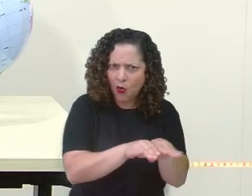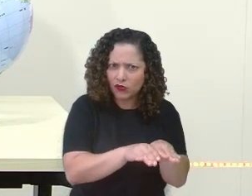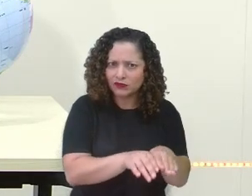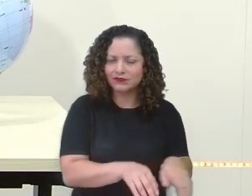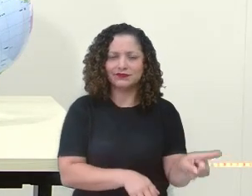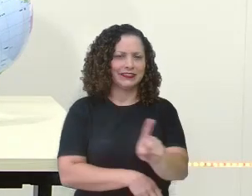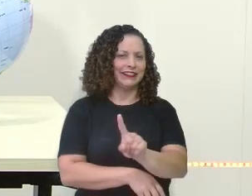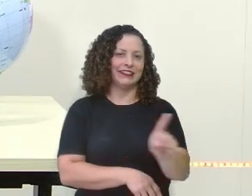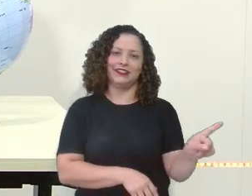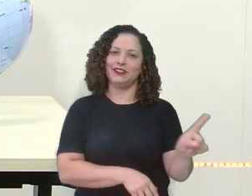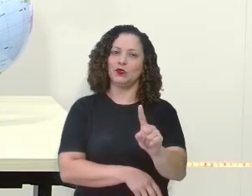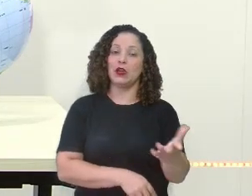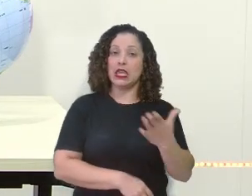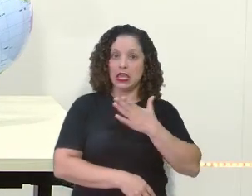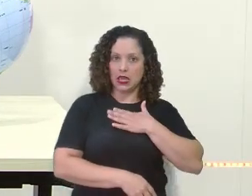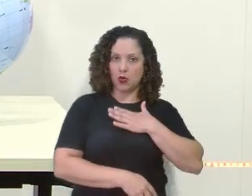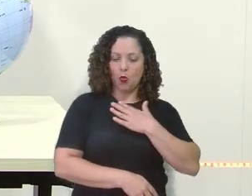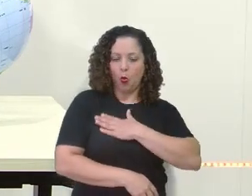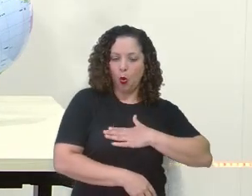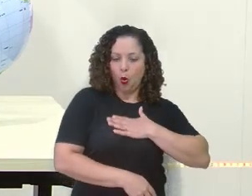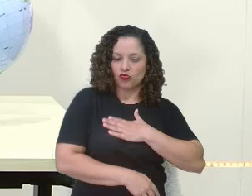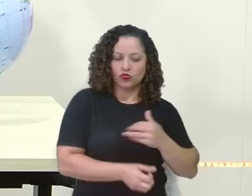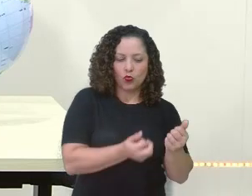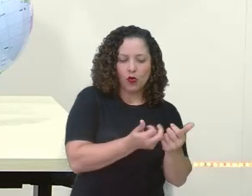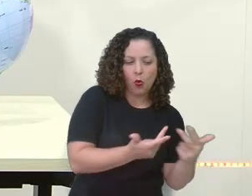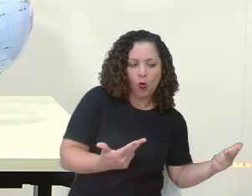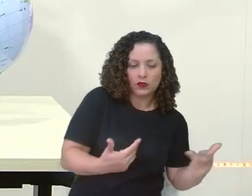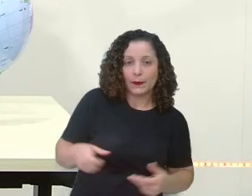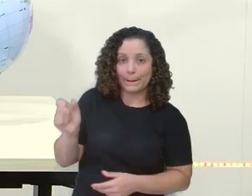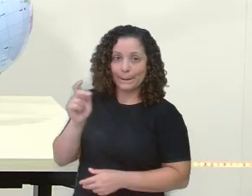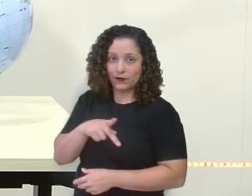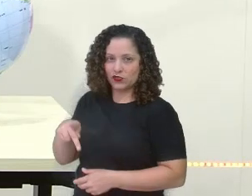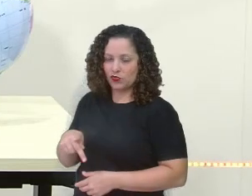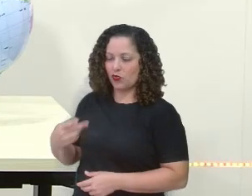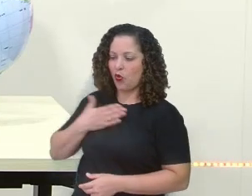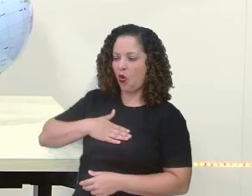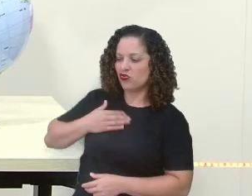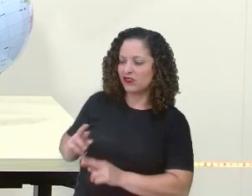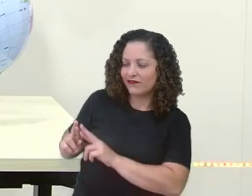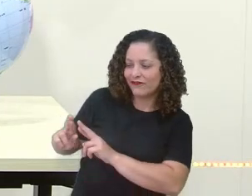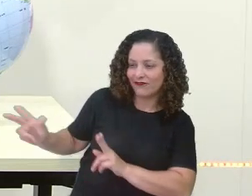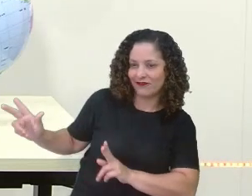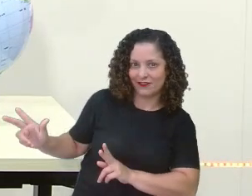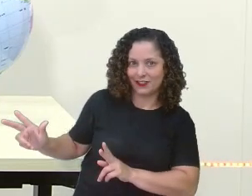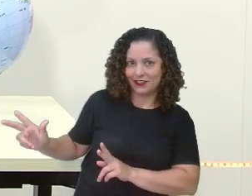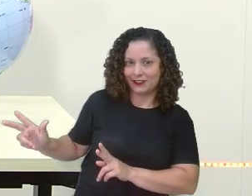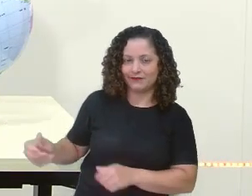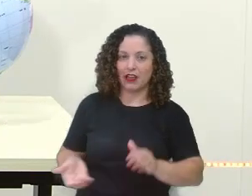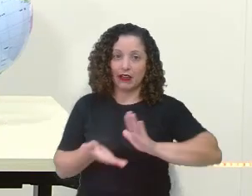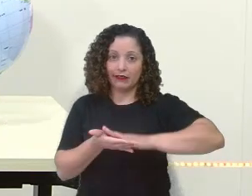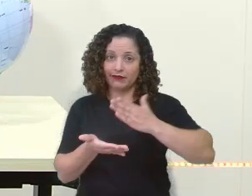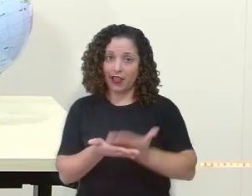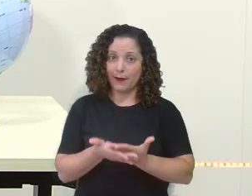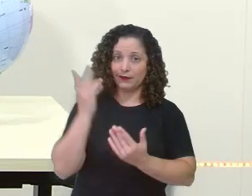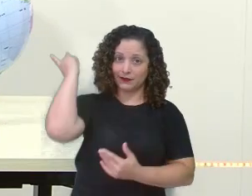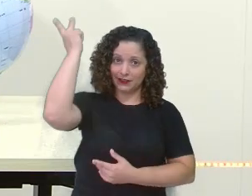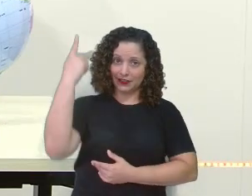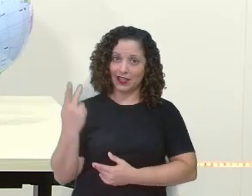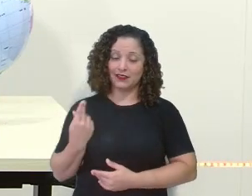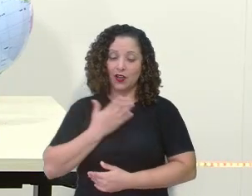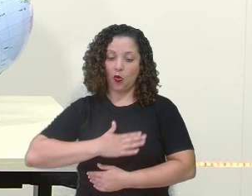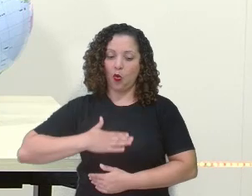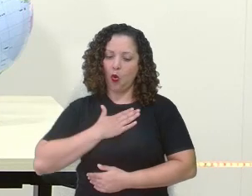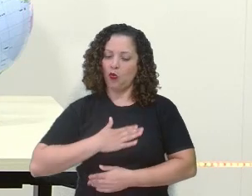que não. Eu gosto de uma coisa, a professora Verônica gosta de outra, não é? A intérprete Kézia gosta